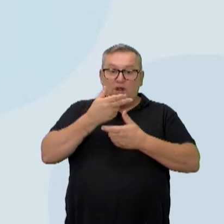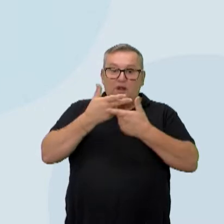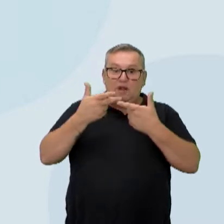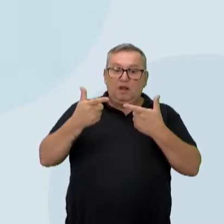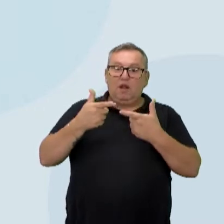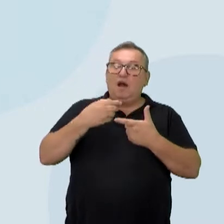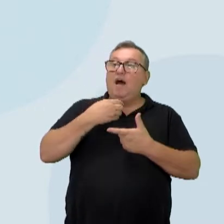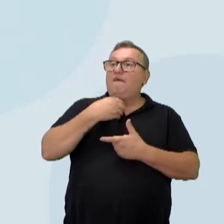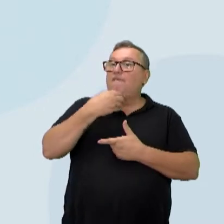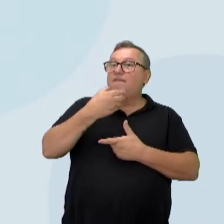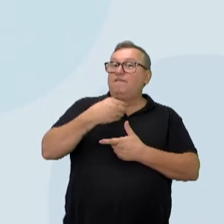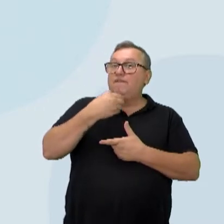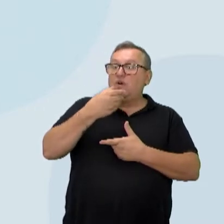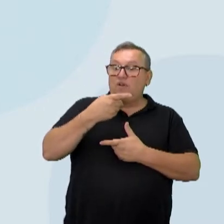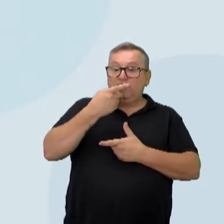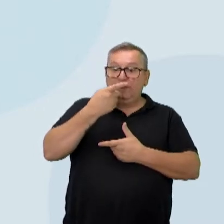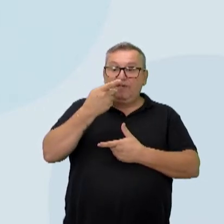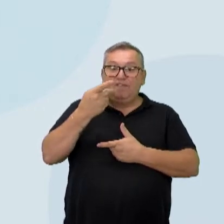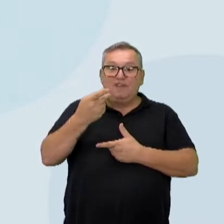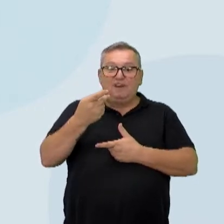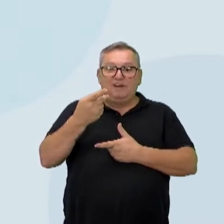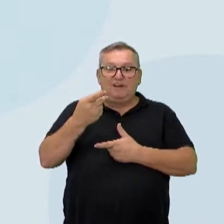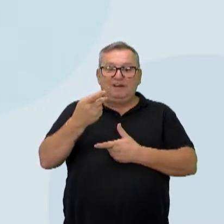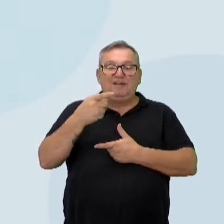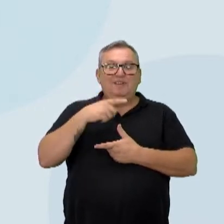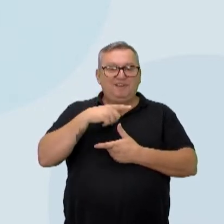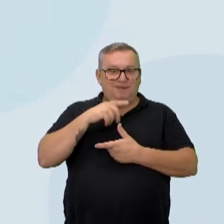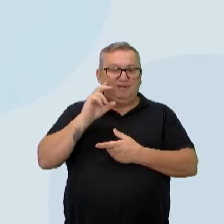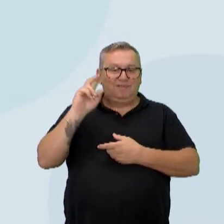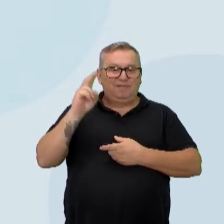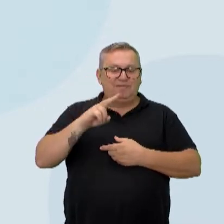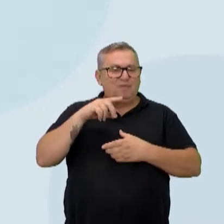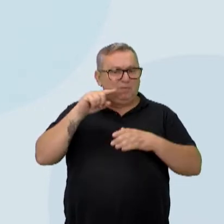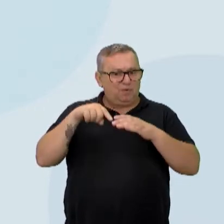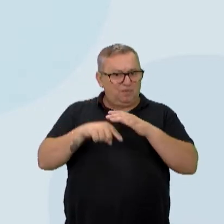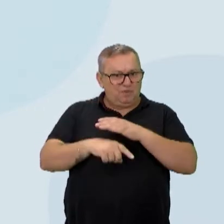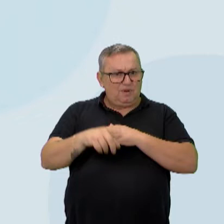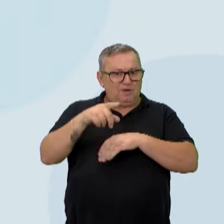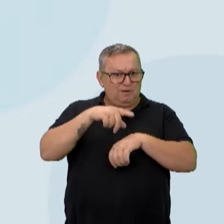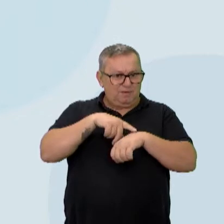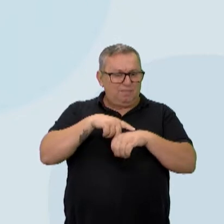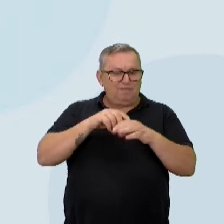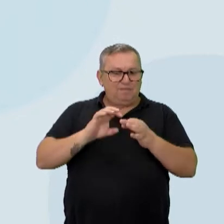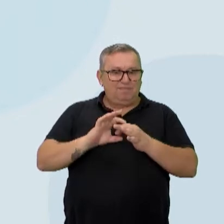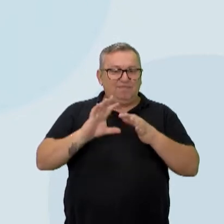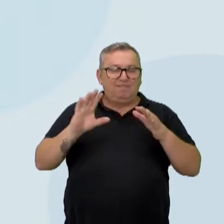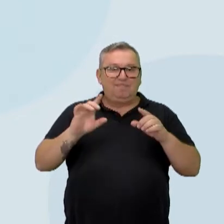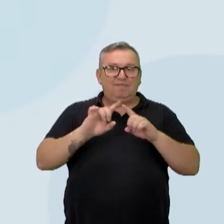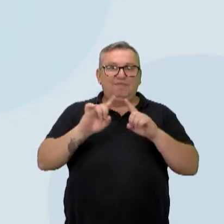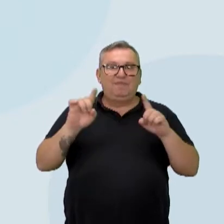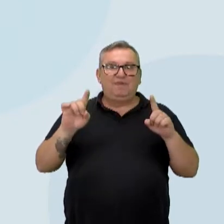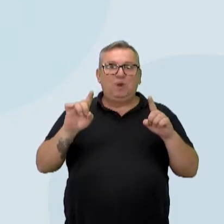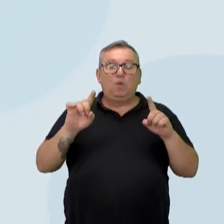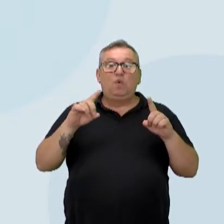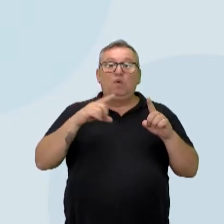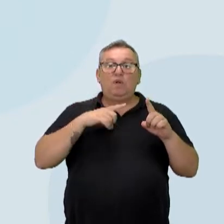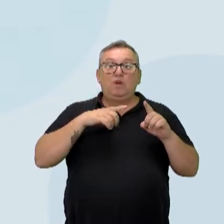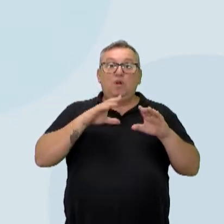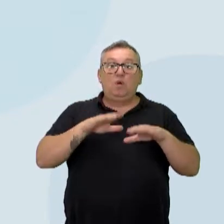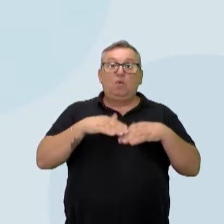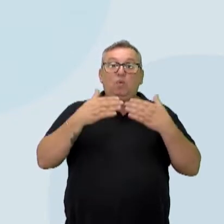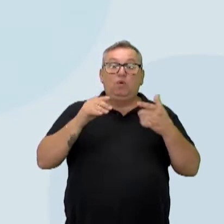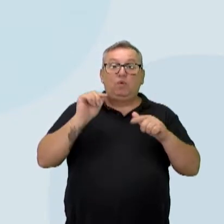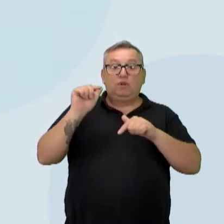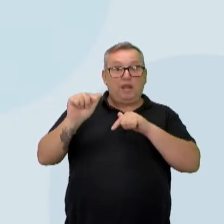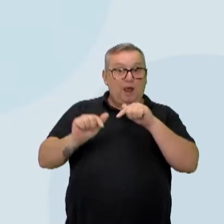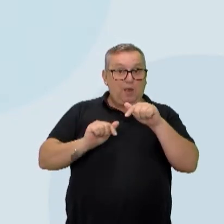que fala, né? Nós temos um texto lírico, até dá para dar uma aprofundada, porque o tempo permite. Então, quando a gente